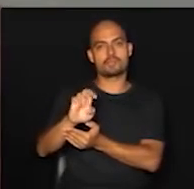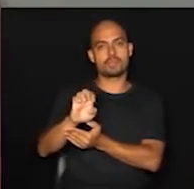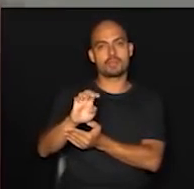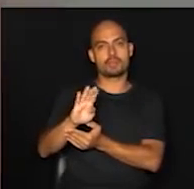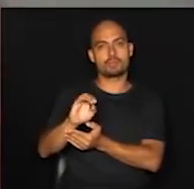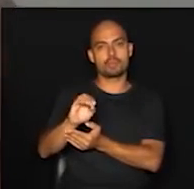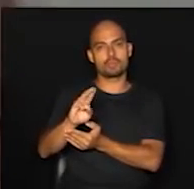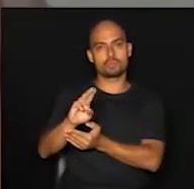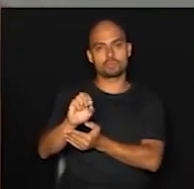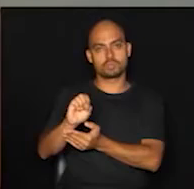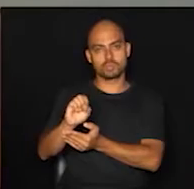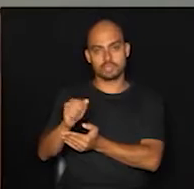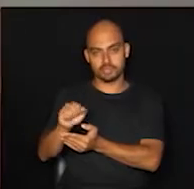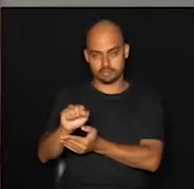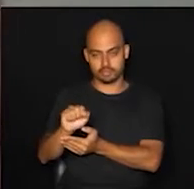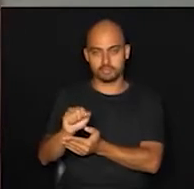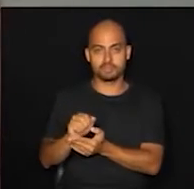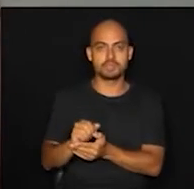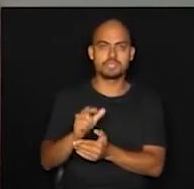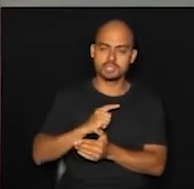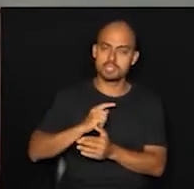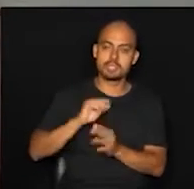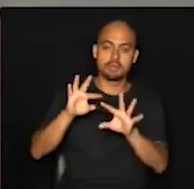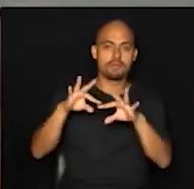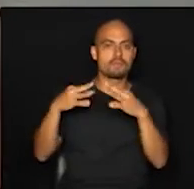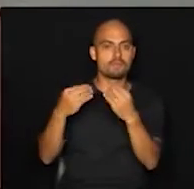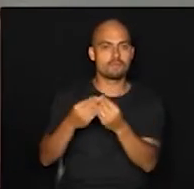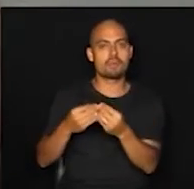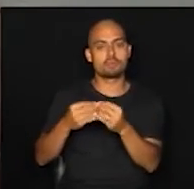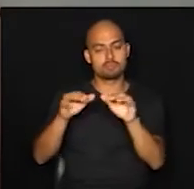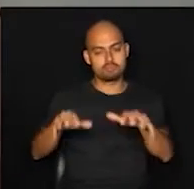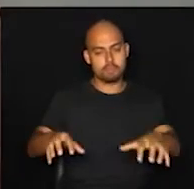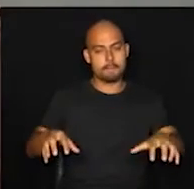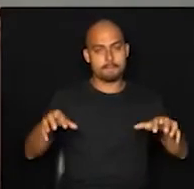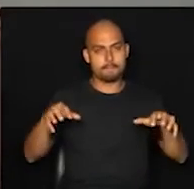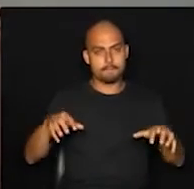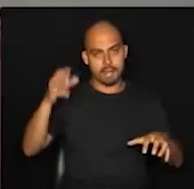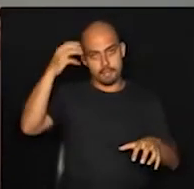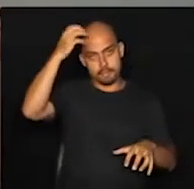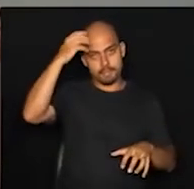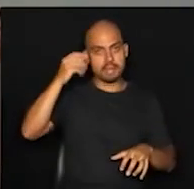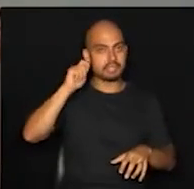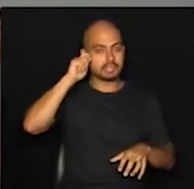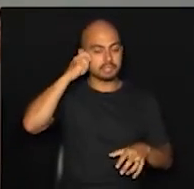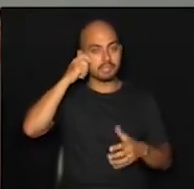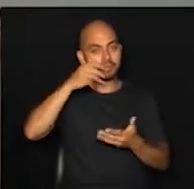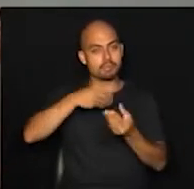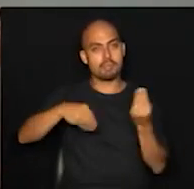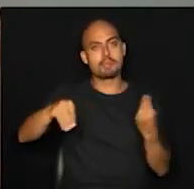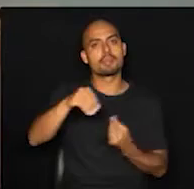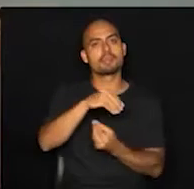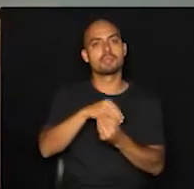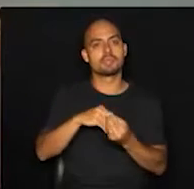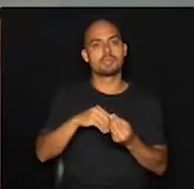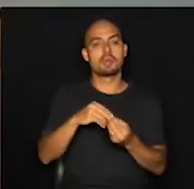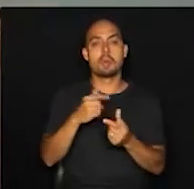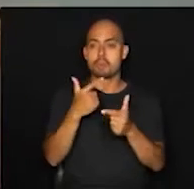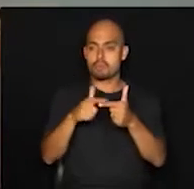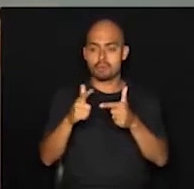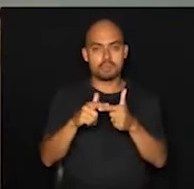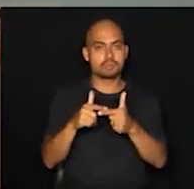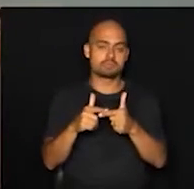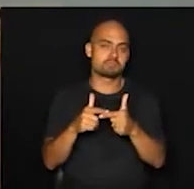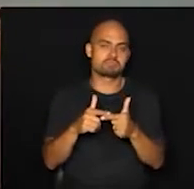mesmo que fosse negro, não tinha diferença, as famílias aristocráticas do Império eram todas mestiças mesmo, não havia problema em